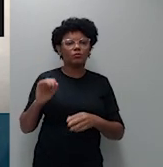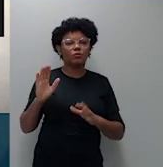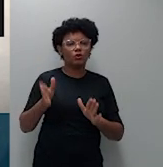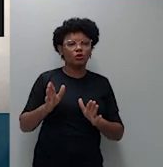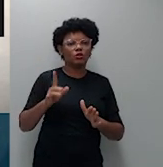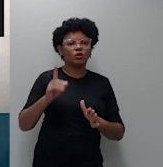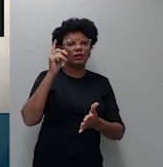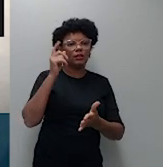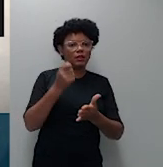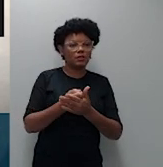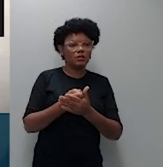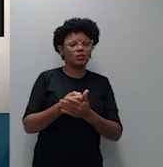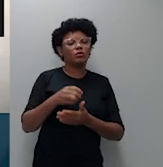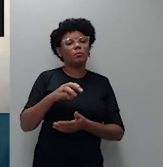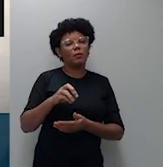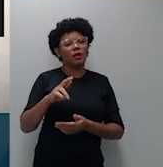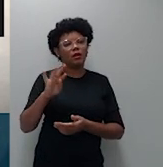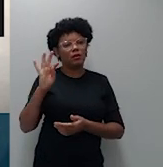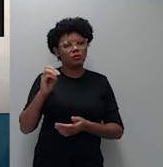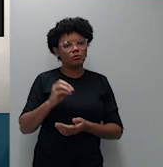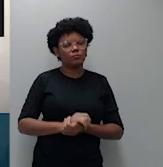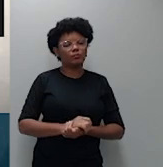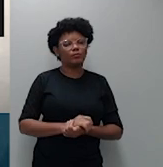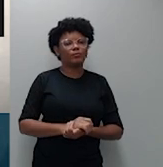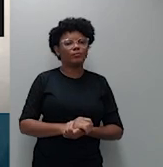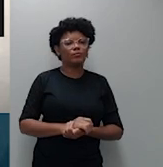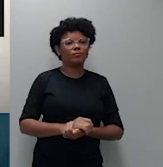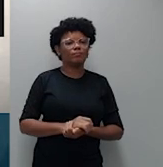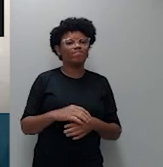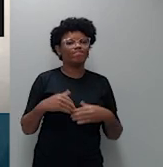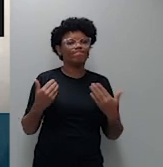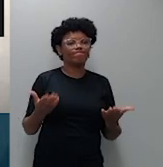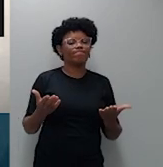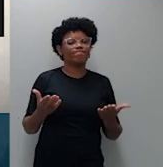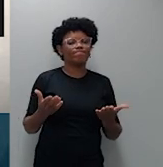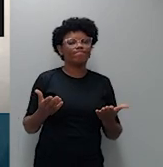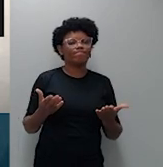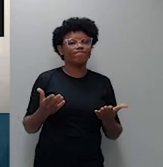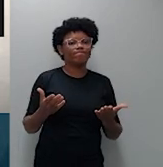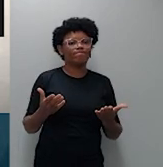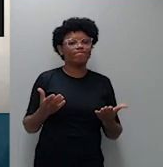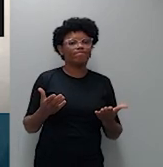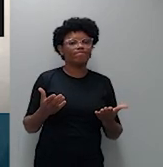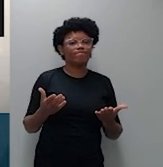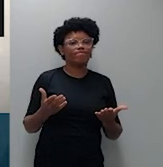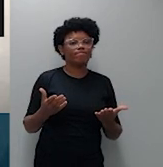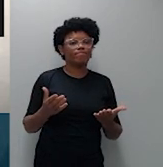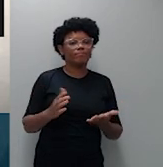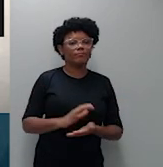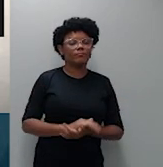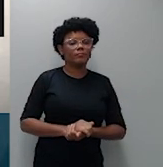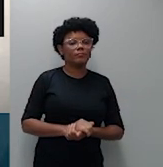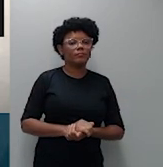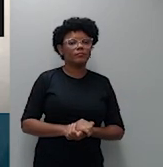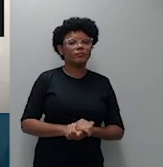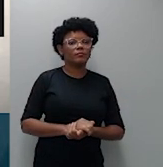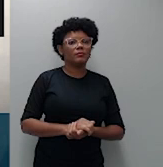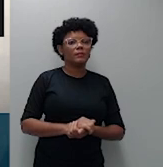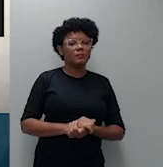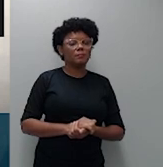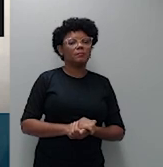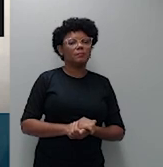né então esses casos aqui são para baixar para